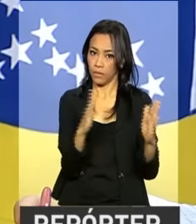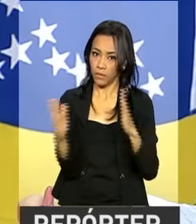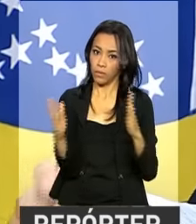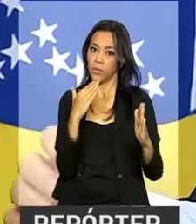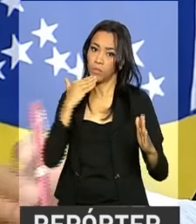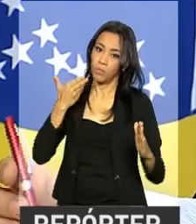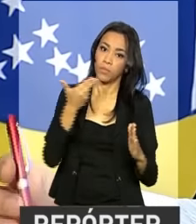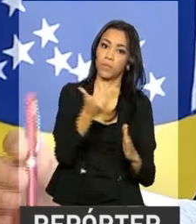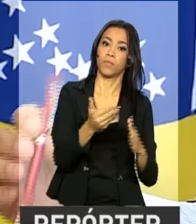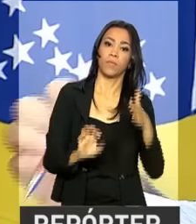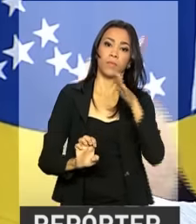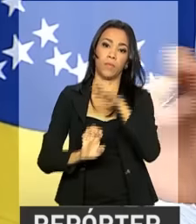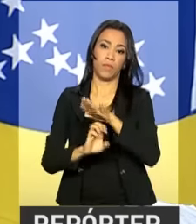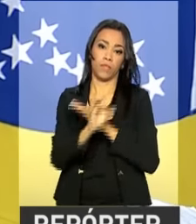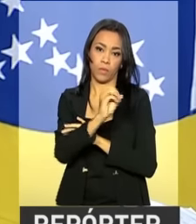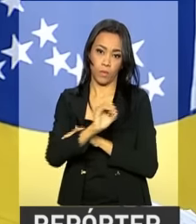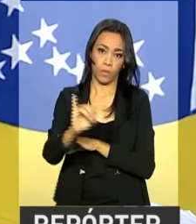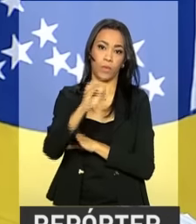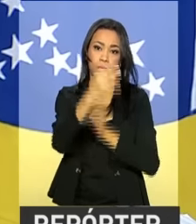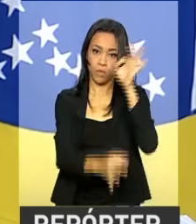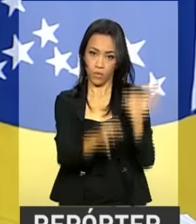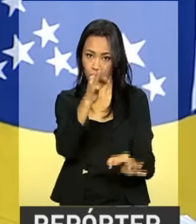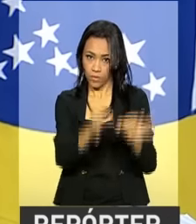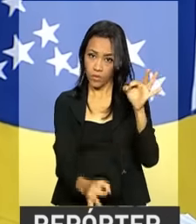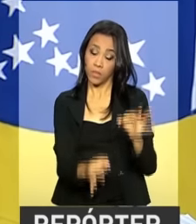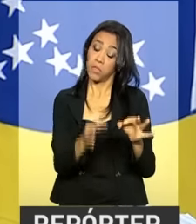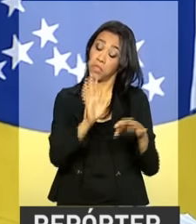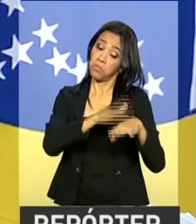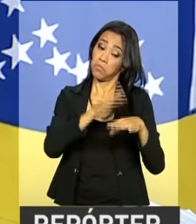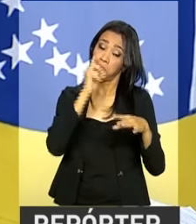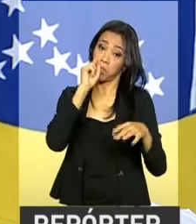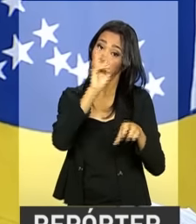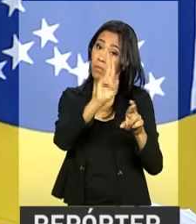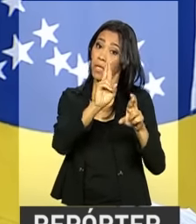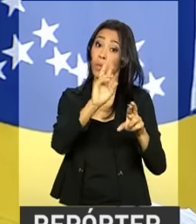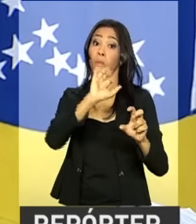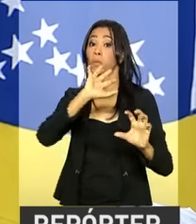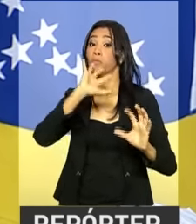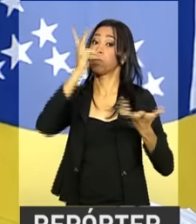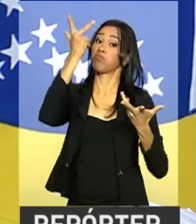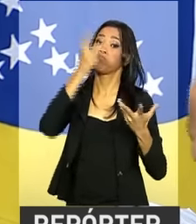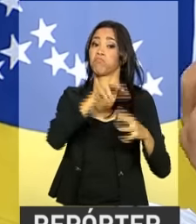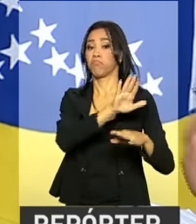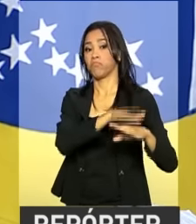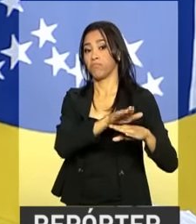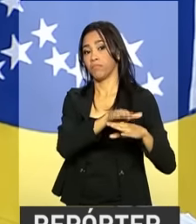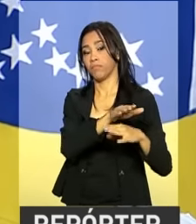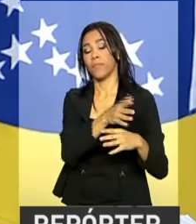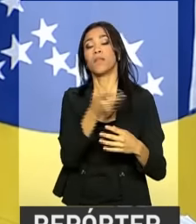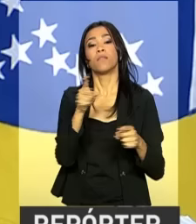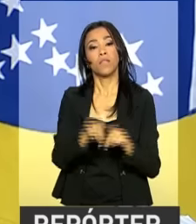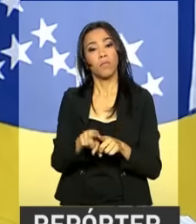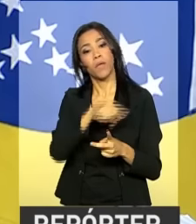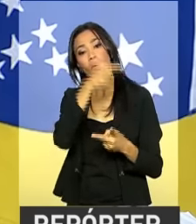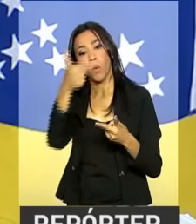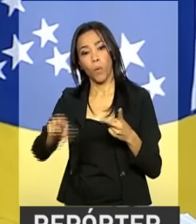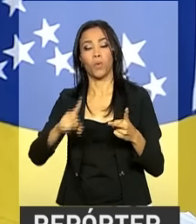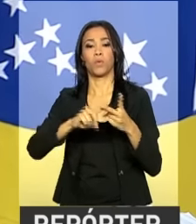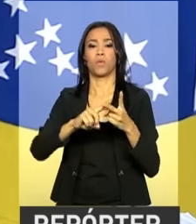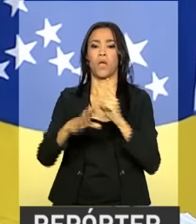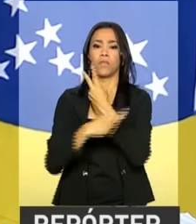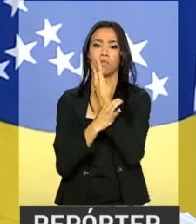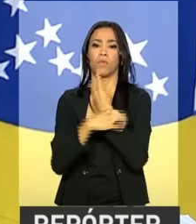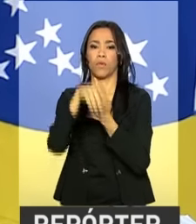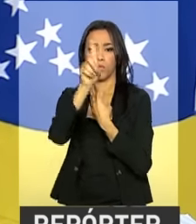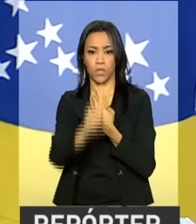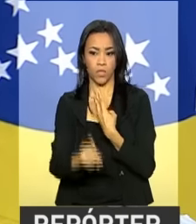pedido da Oi e ver o que o Poder Judiciário vai decidir. Nós temos que garantir os direitos dos consumidores. Nosso